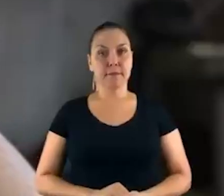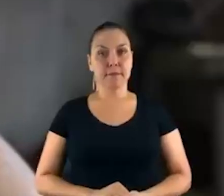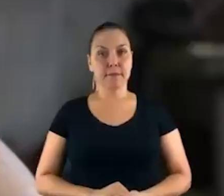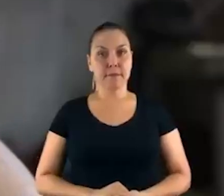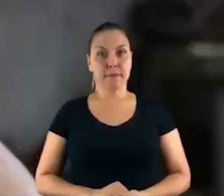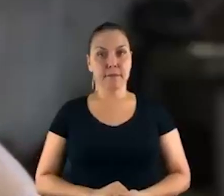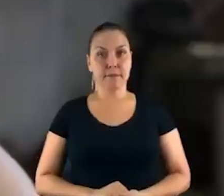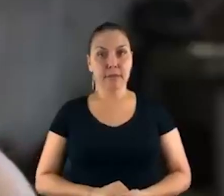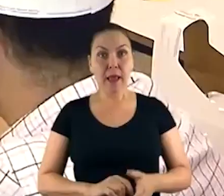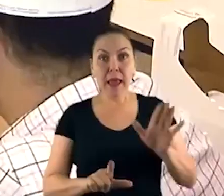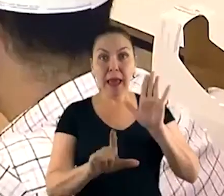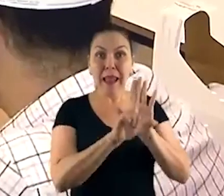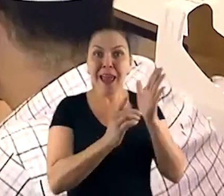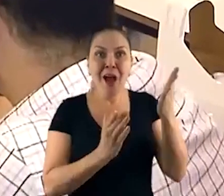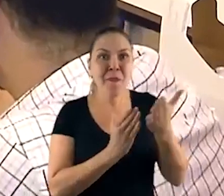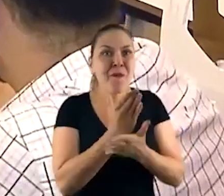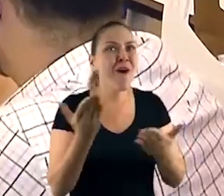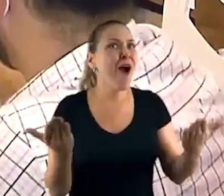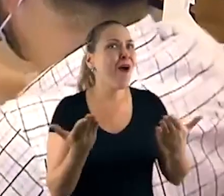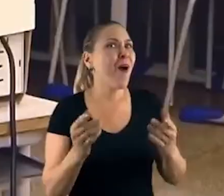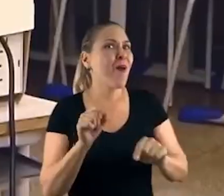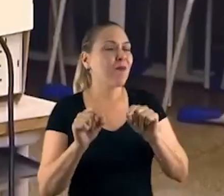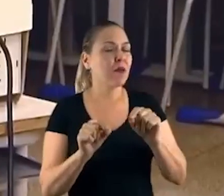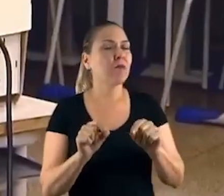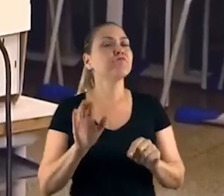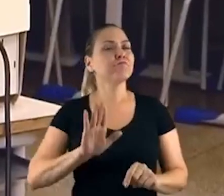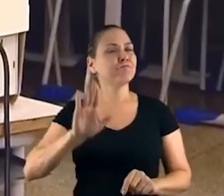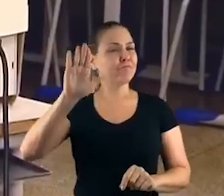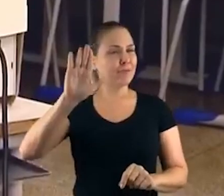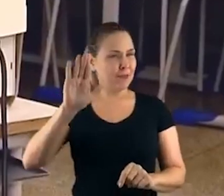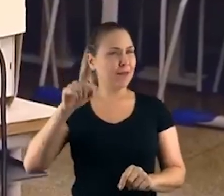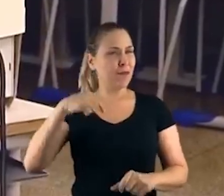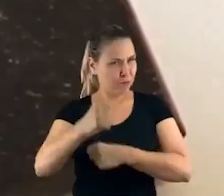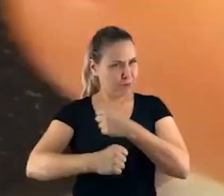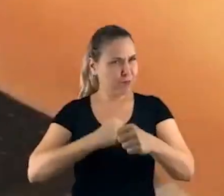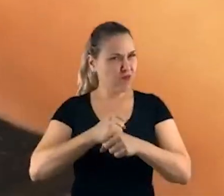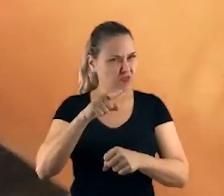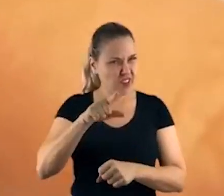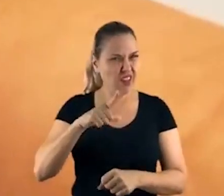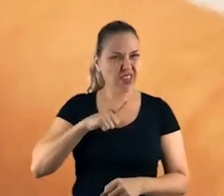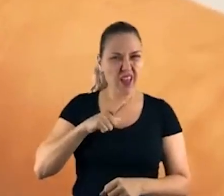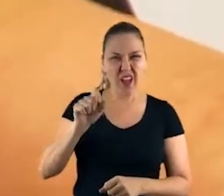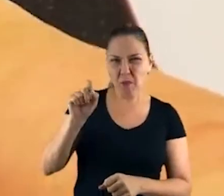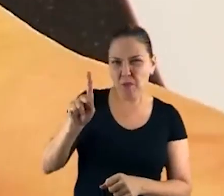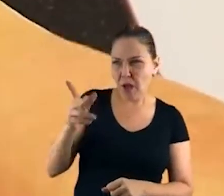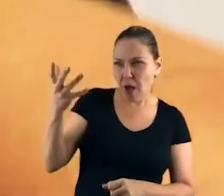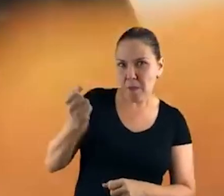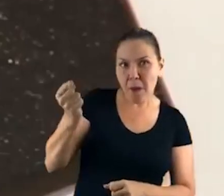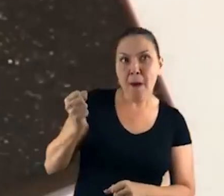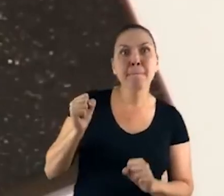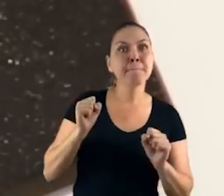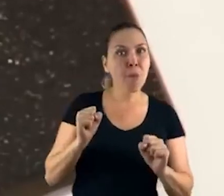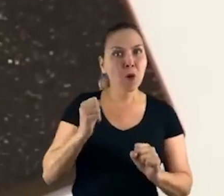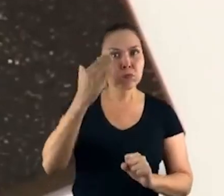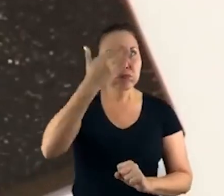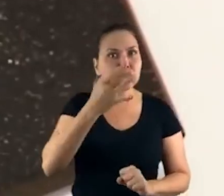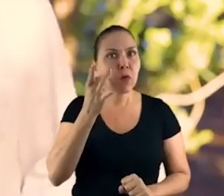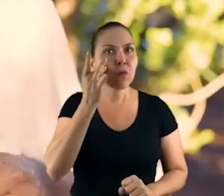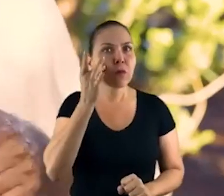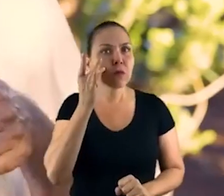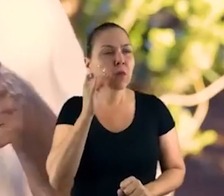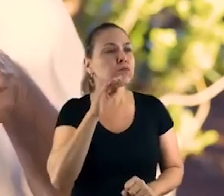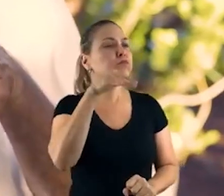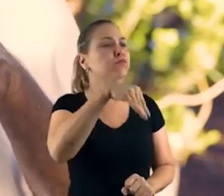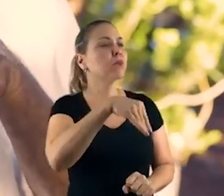Agora é lei! Nessas eleições, você que é aposentado ou pensionista pode fazer a sua prova de vida direto nas urnas.